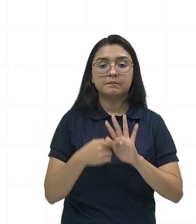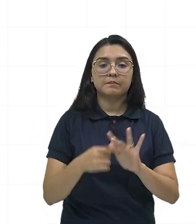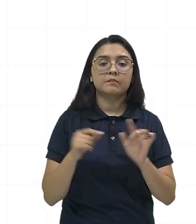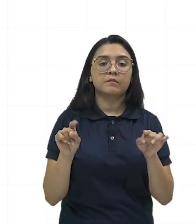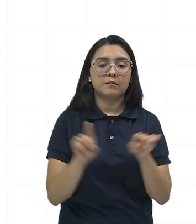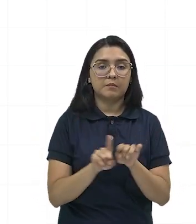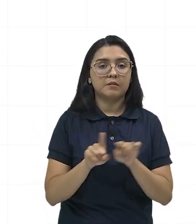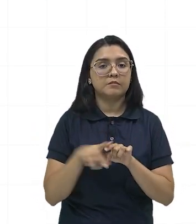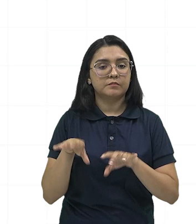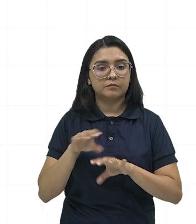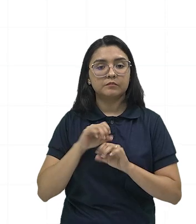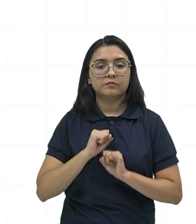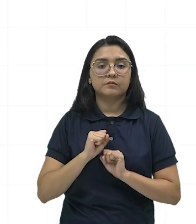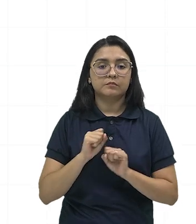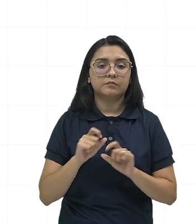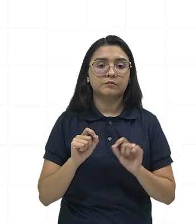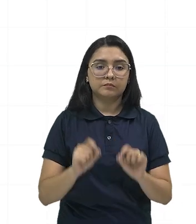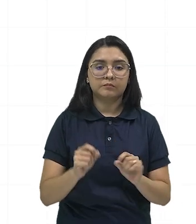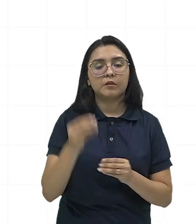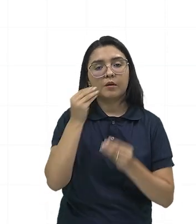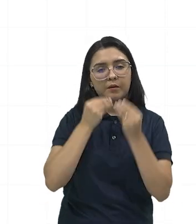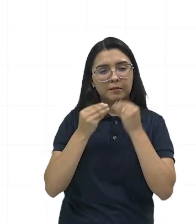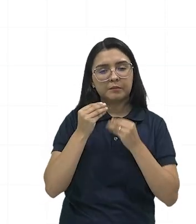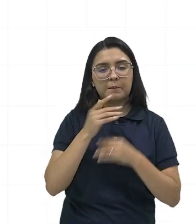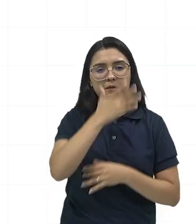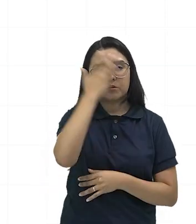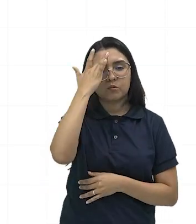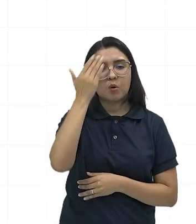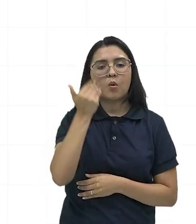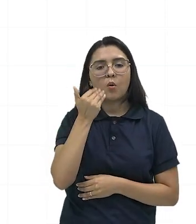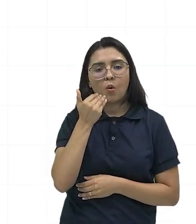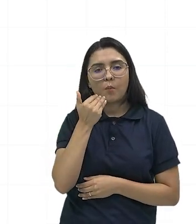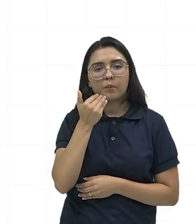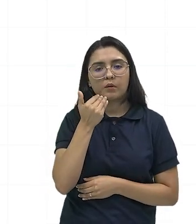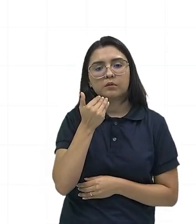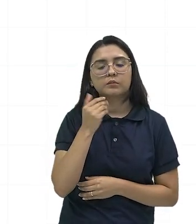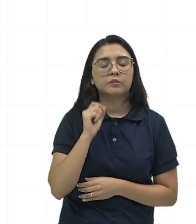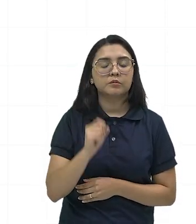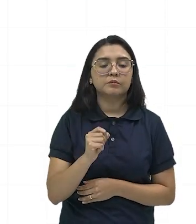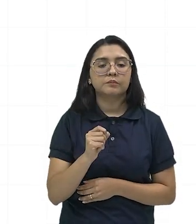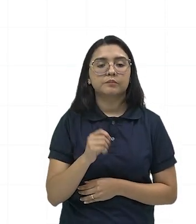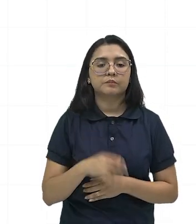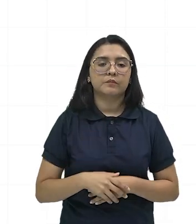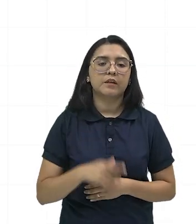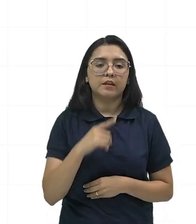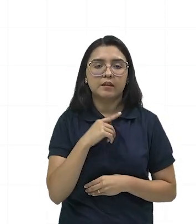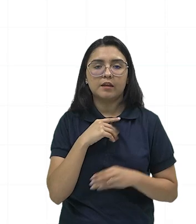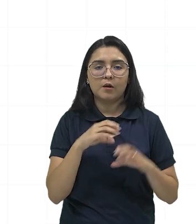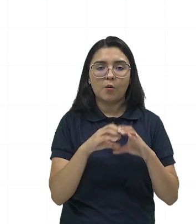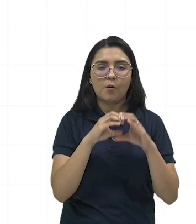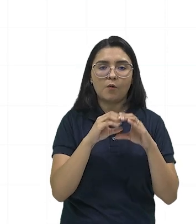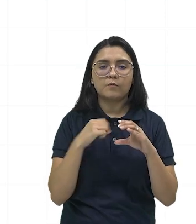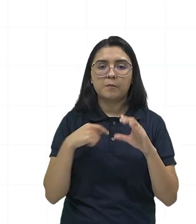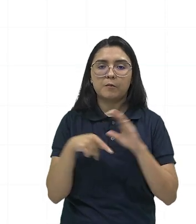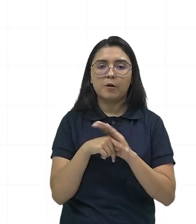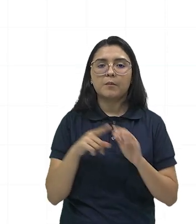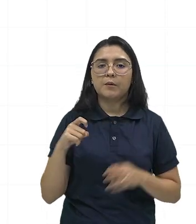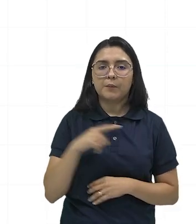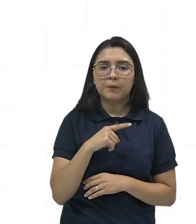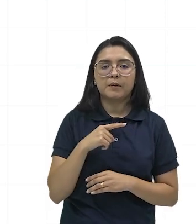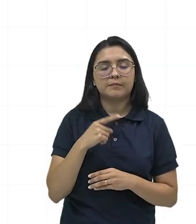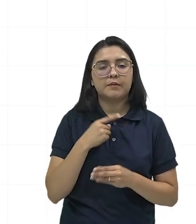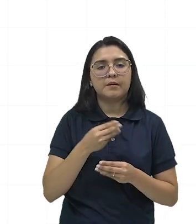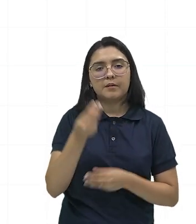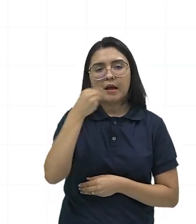por contaminação por via oral, né? A pessoa que consome um alimento com ovos desse animal, ela